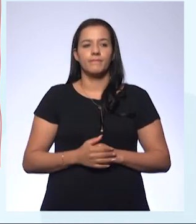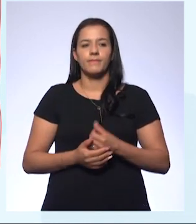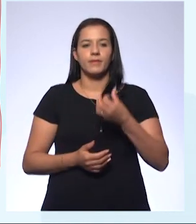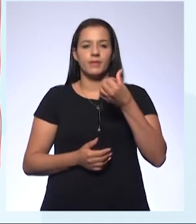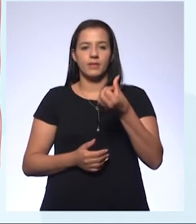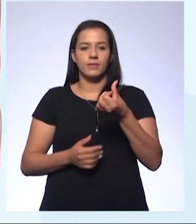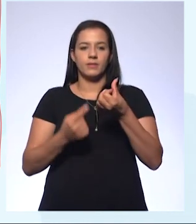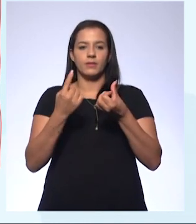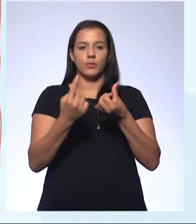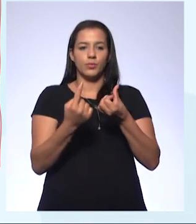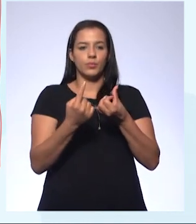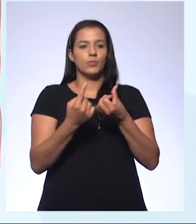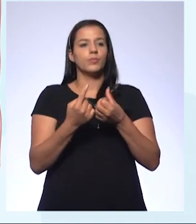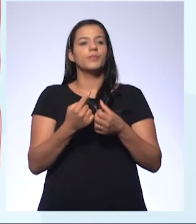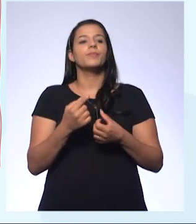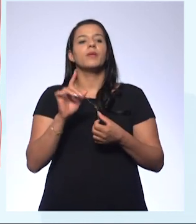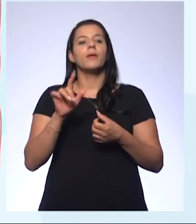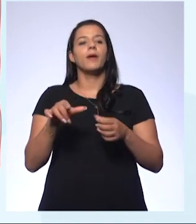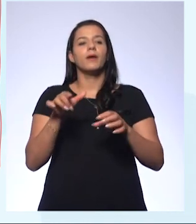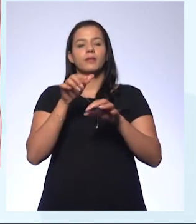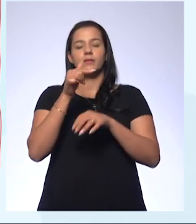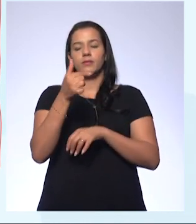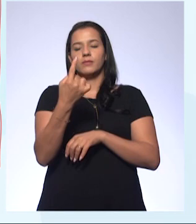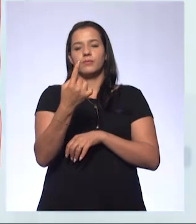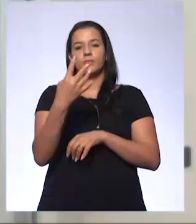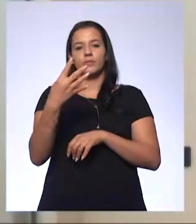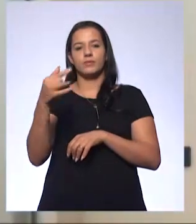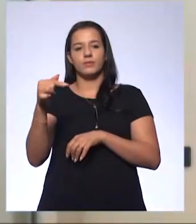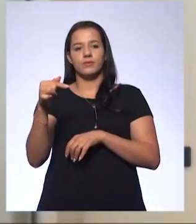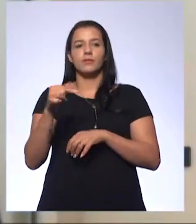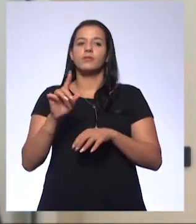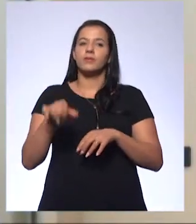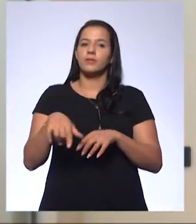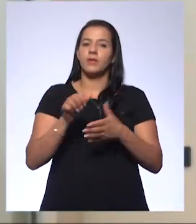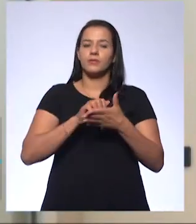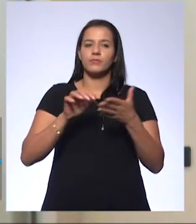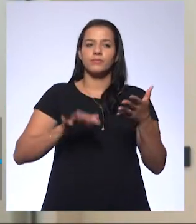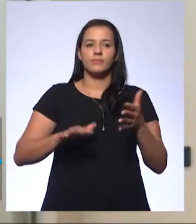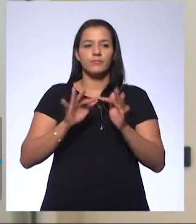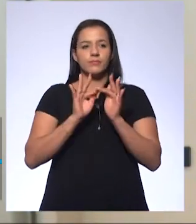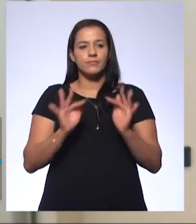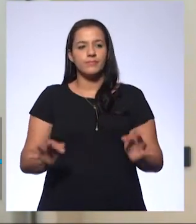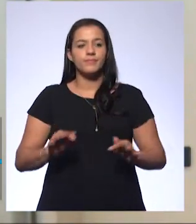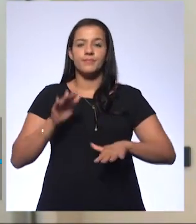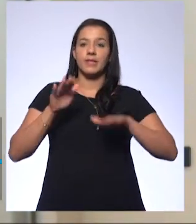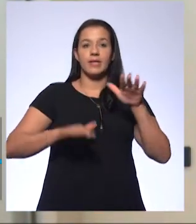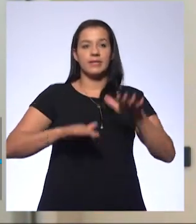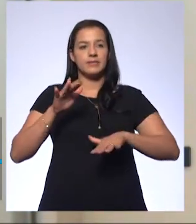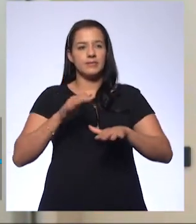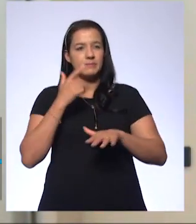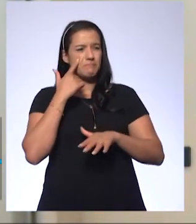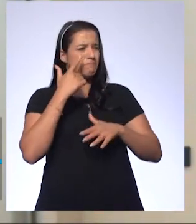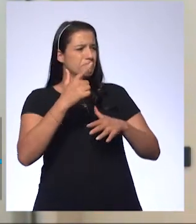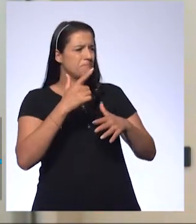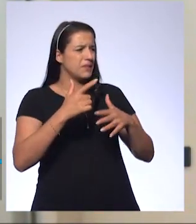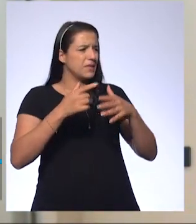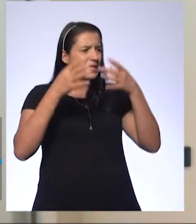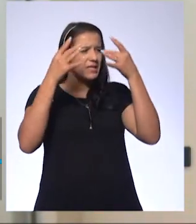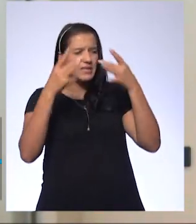e nêutrons. Não vou somar mais ninguém. Então, no caso, 147. Vamos ver se é isso mesmo? Alternativa